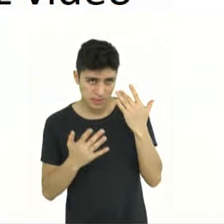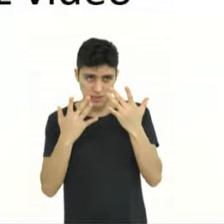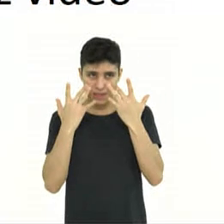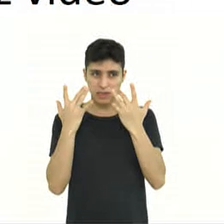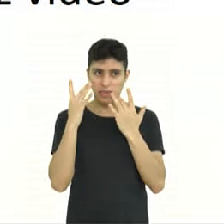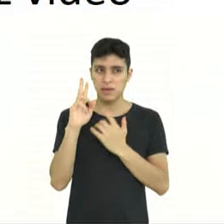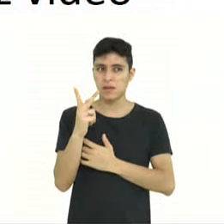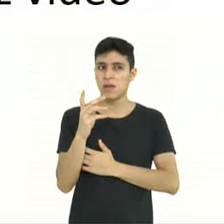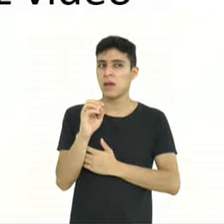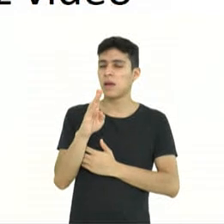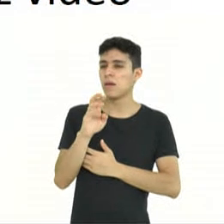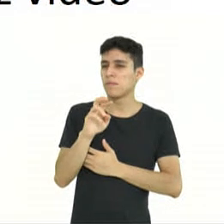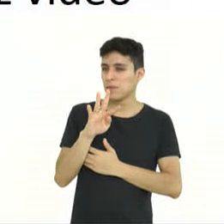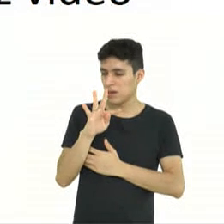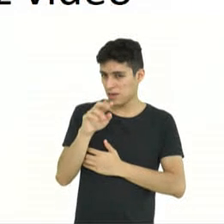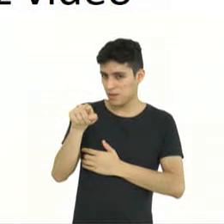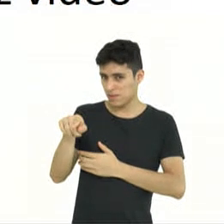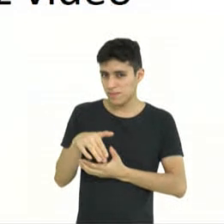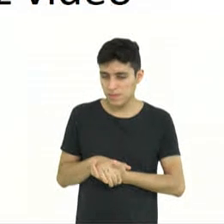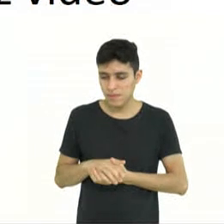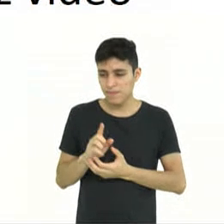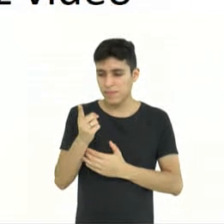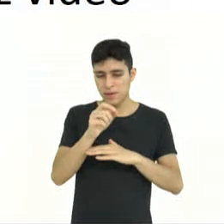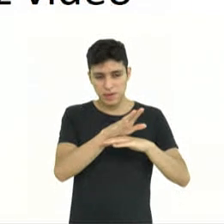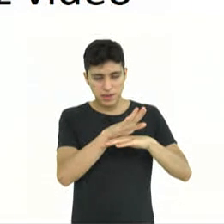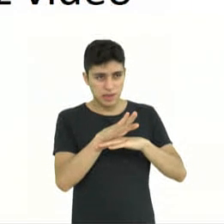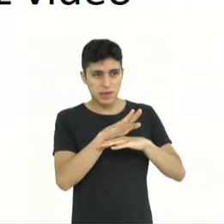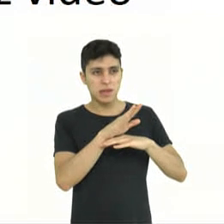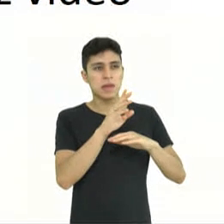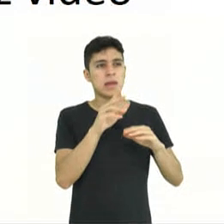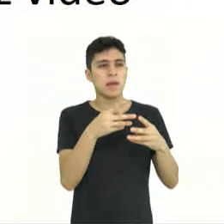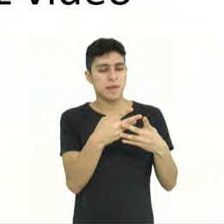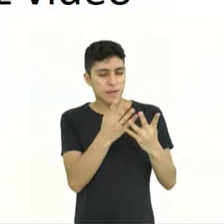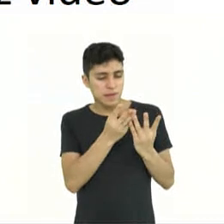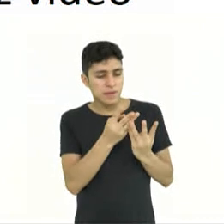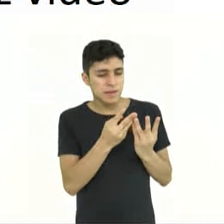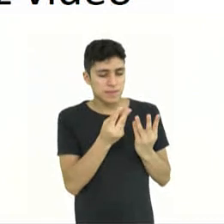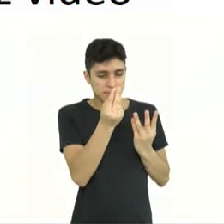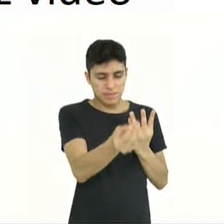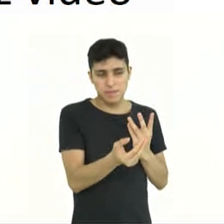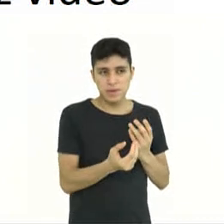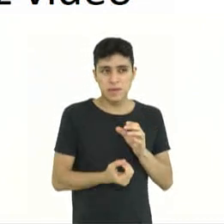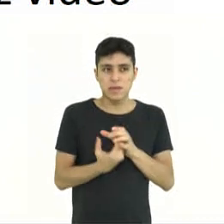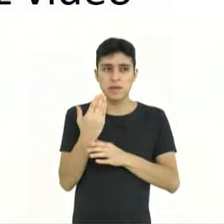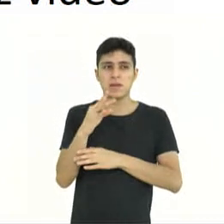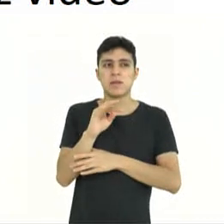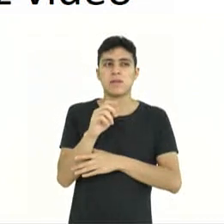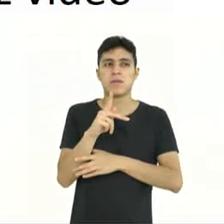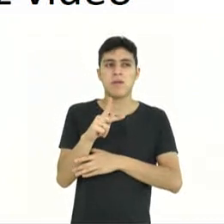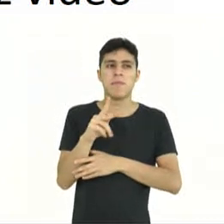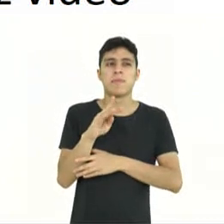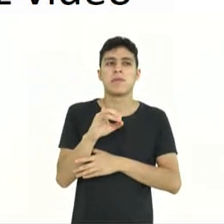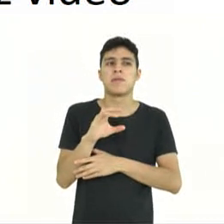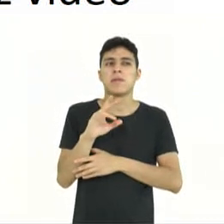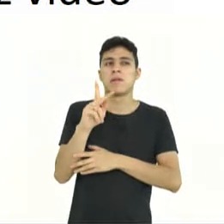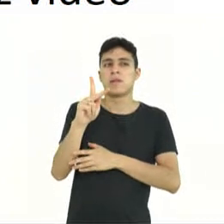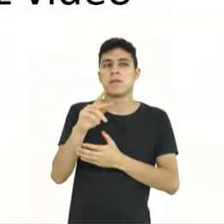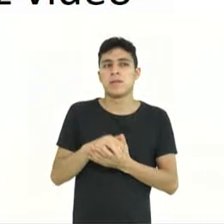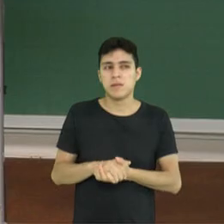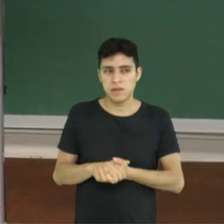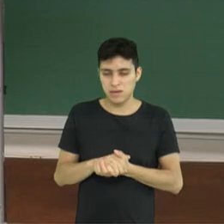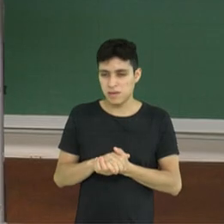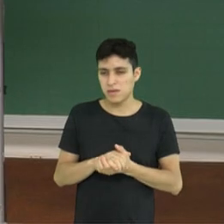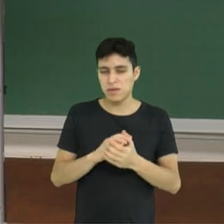Robert Hood am1 dos seus primeiros filmes foi uma partida de cartas cryoscopic também a dupla exposição o